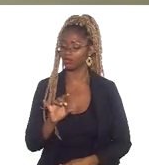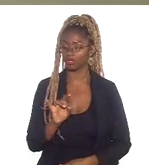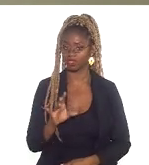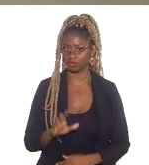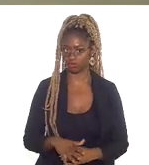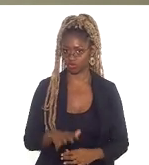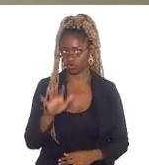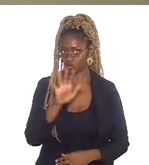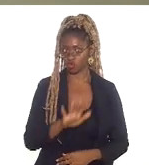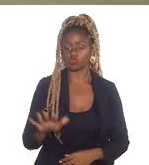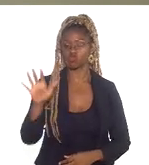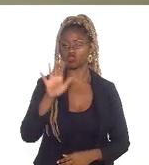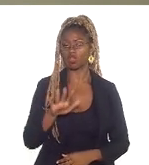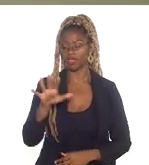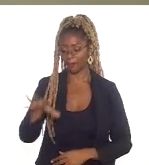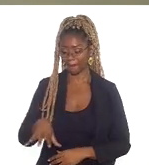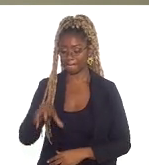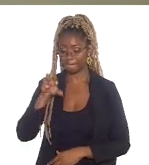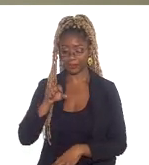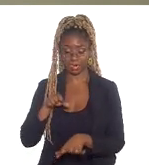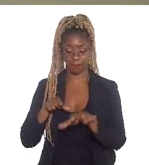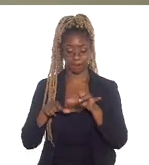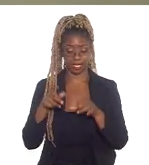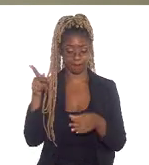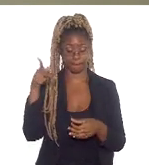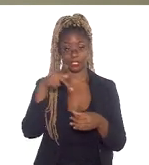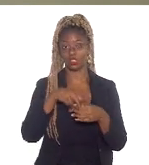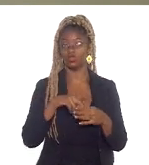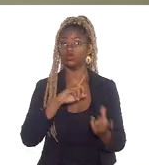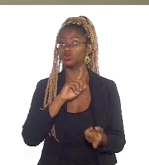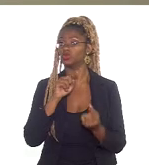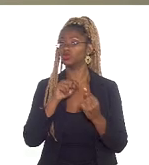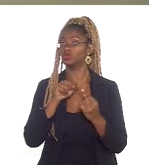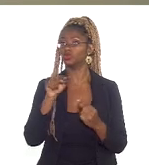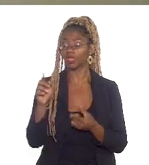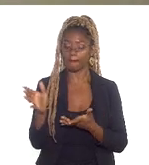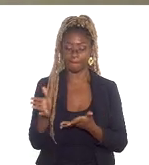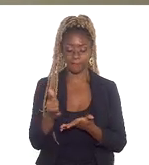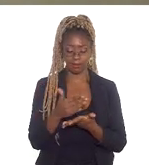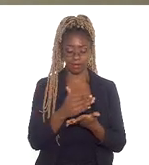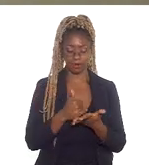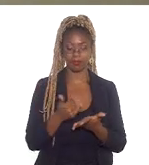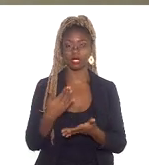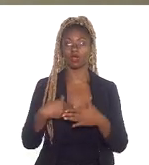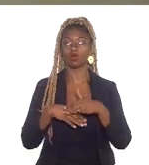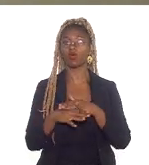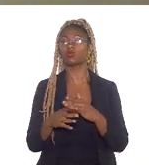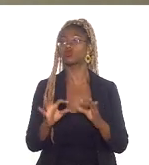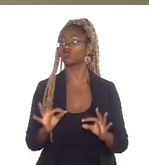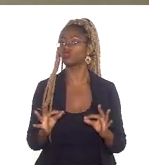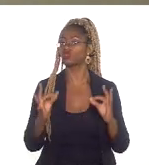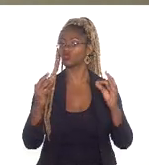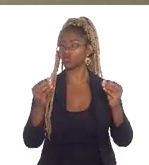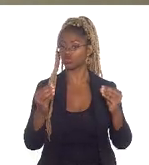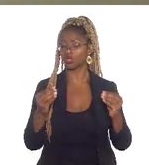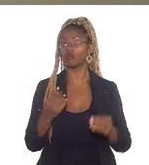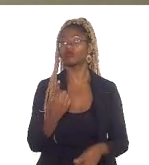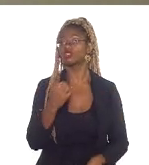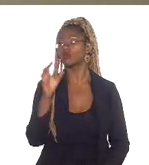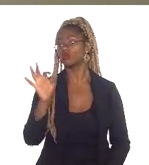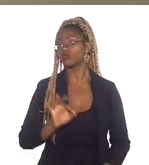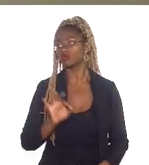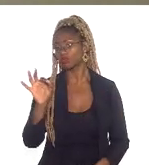bruto extraído de petróleo, que corresponde à arrecadação bruta, esse 1%